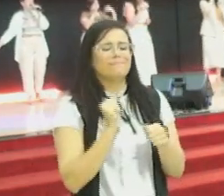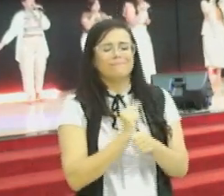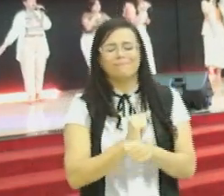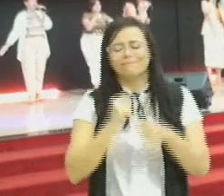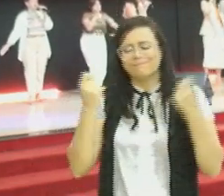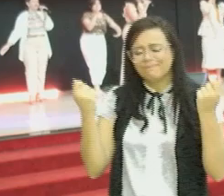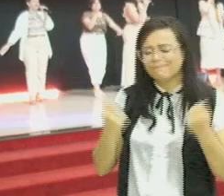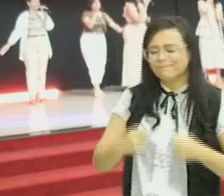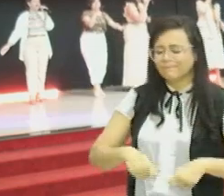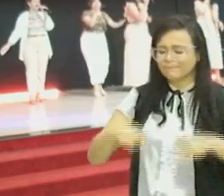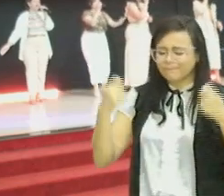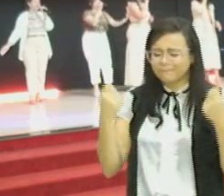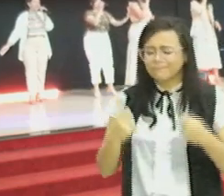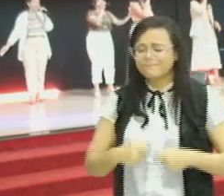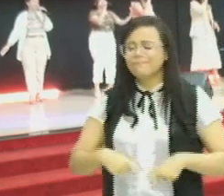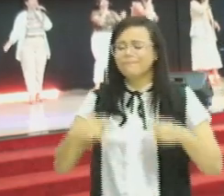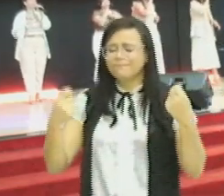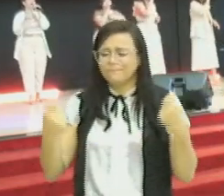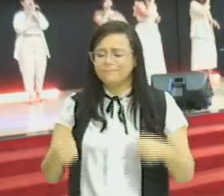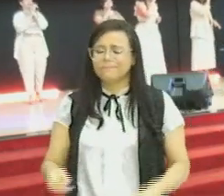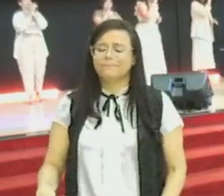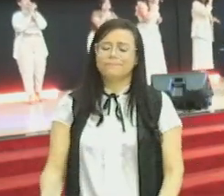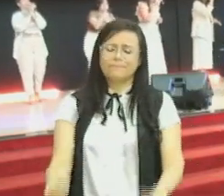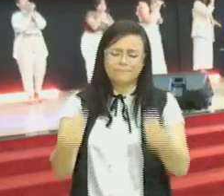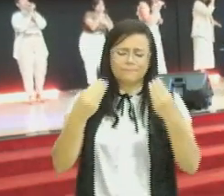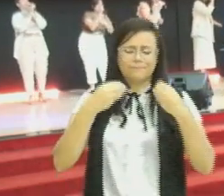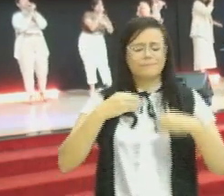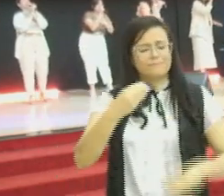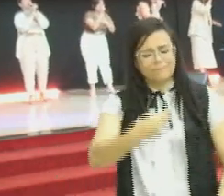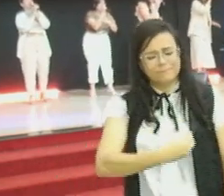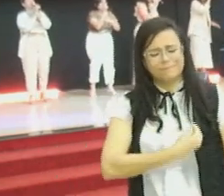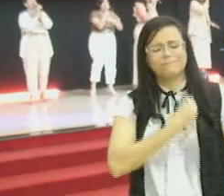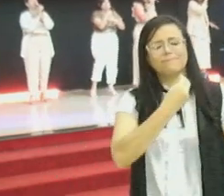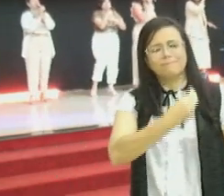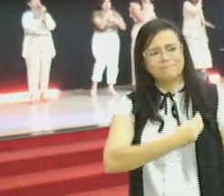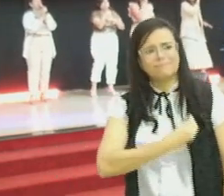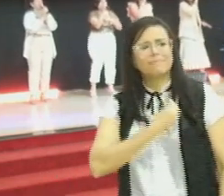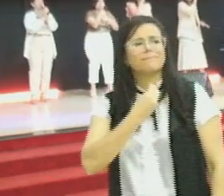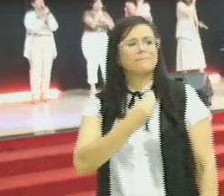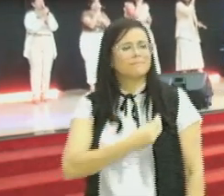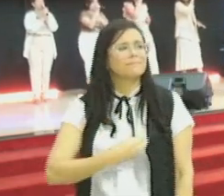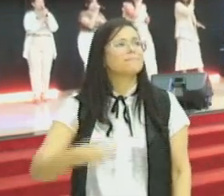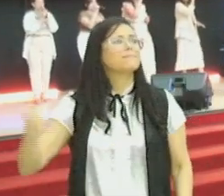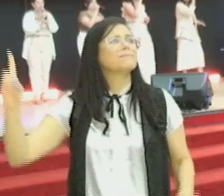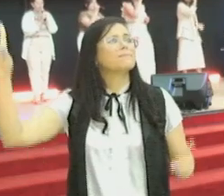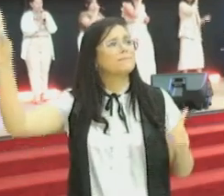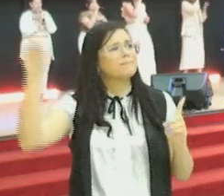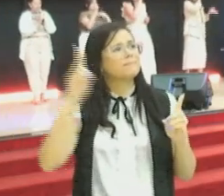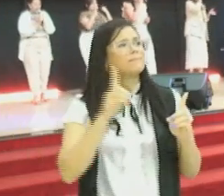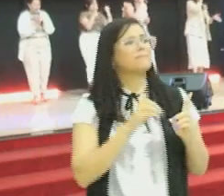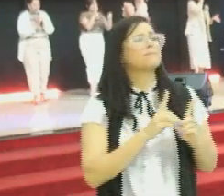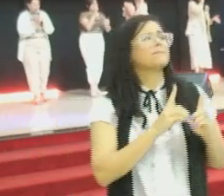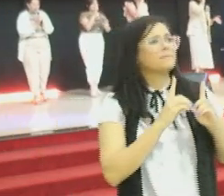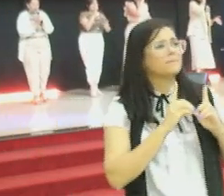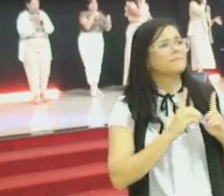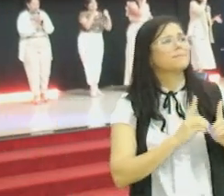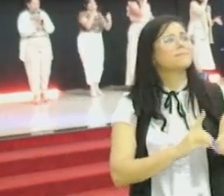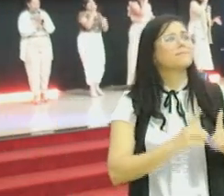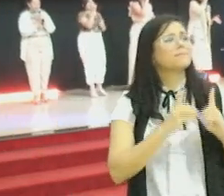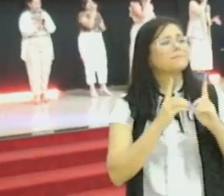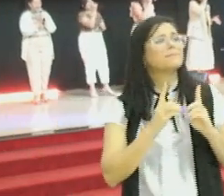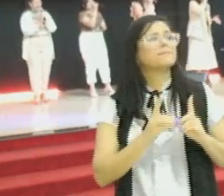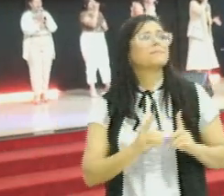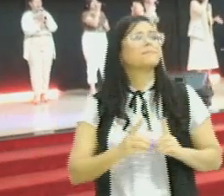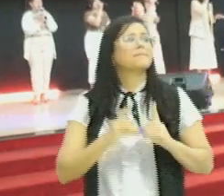a fonte da vida que me encontrou. És o dom